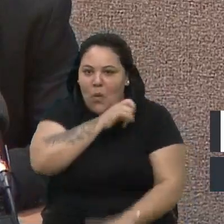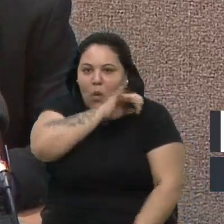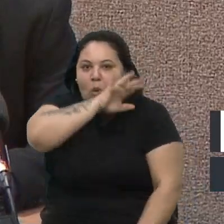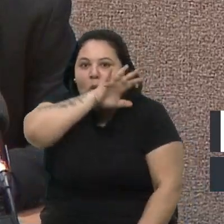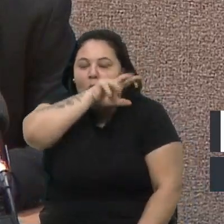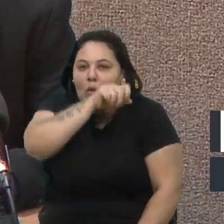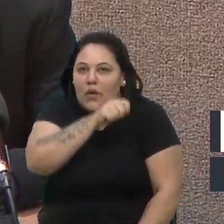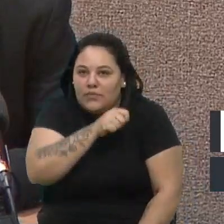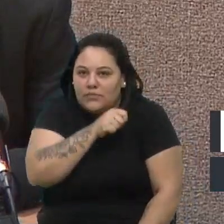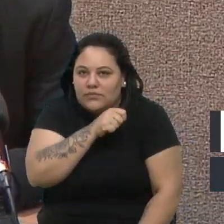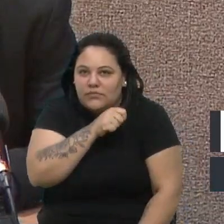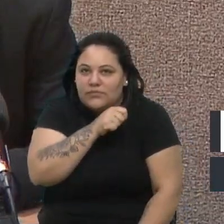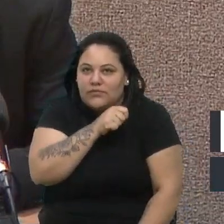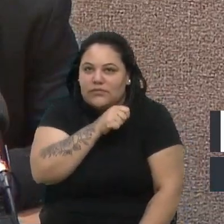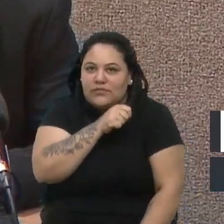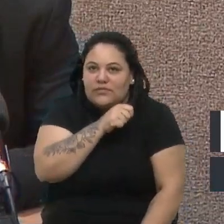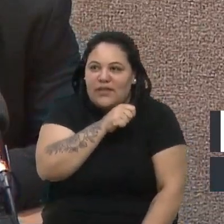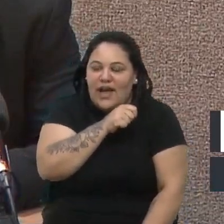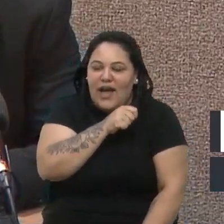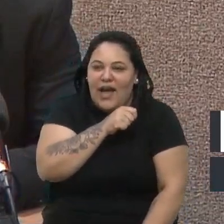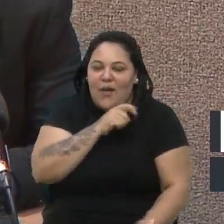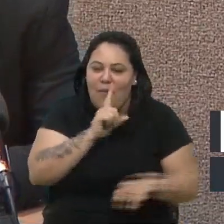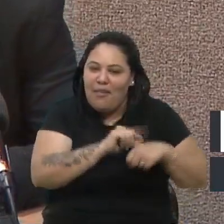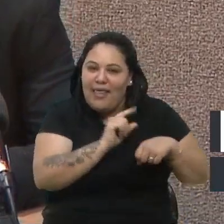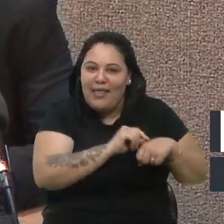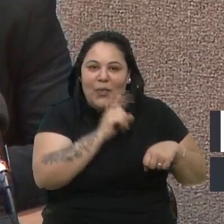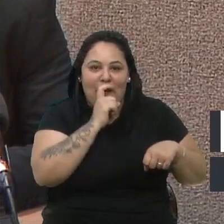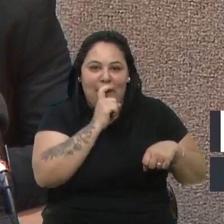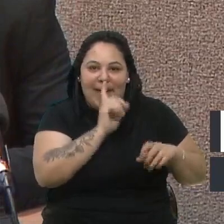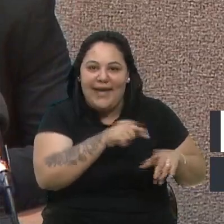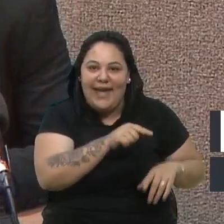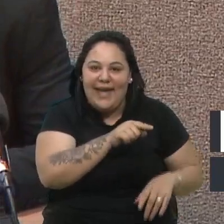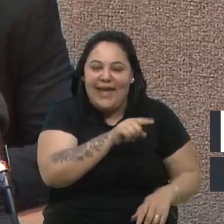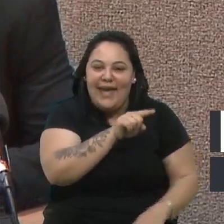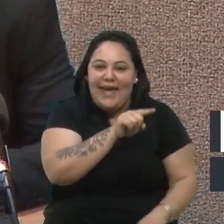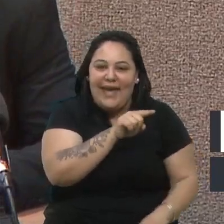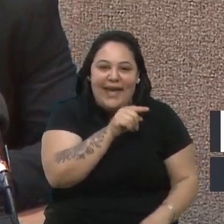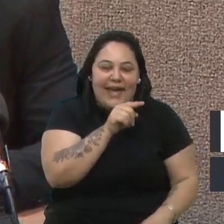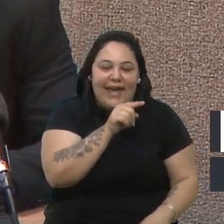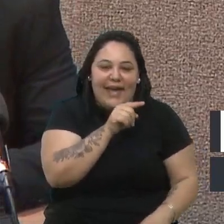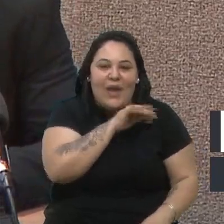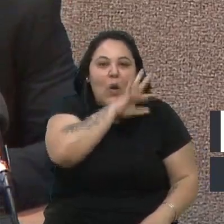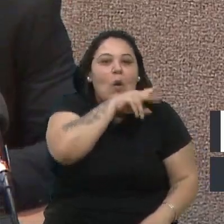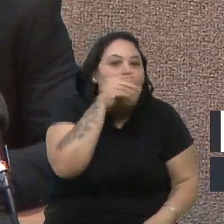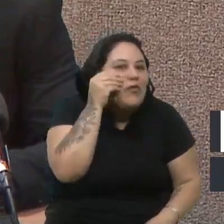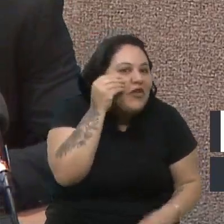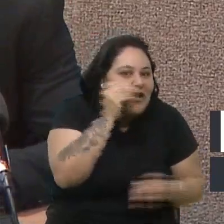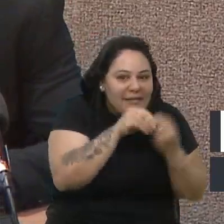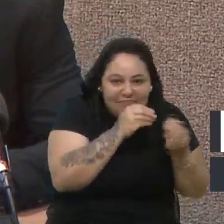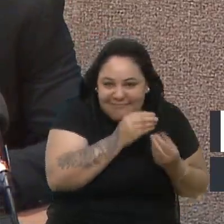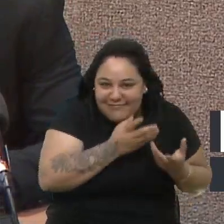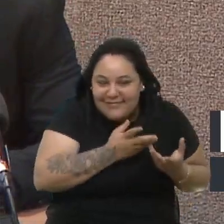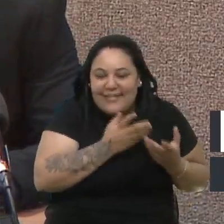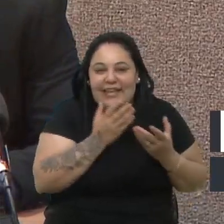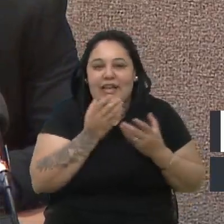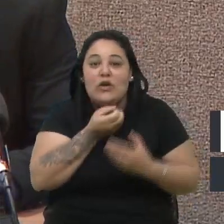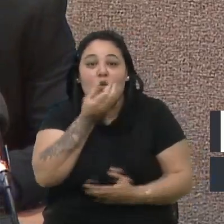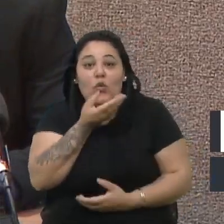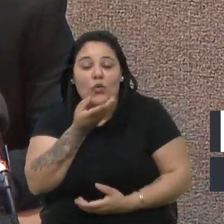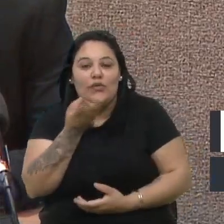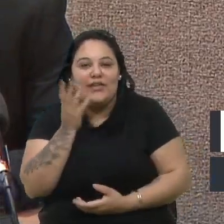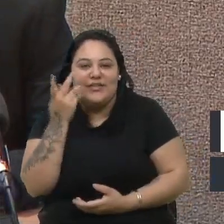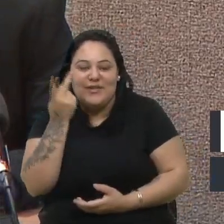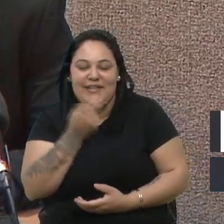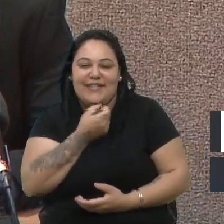tigre, e o apelido do Zé Teodoro é Tigrinho, inclusive. Tigrinho. Mas, assim, ele conta histórias muito